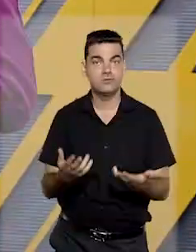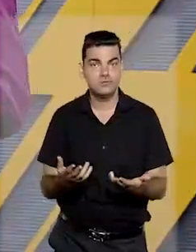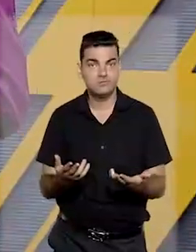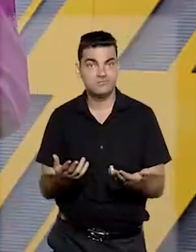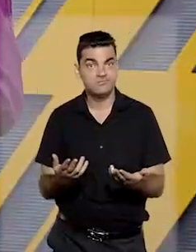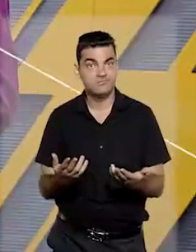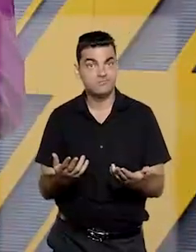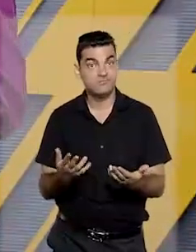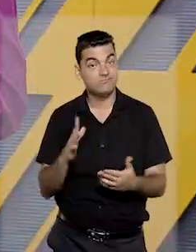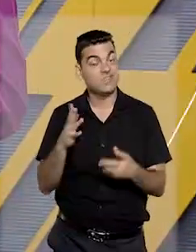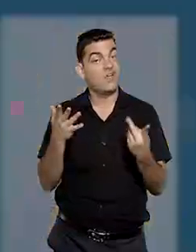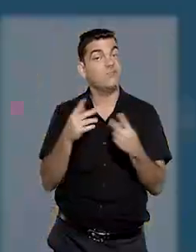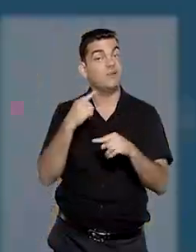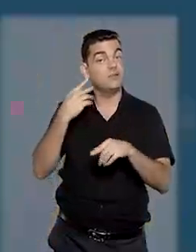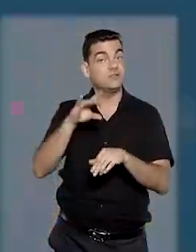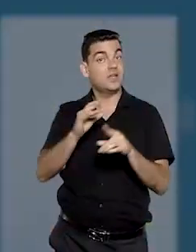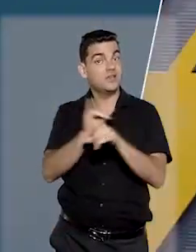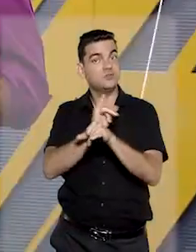alcançado de forma ilícita.